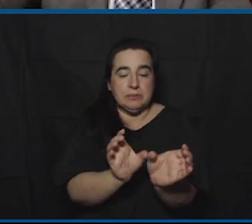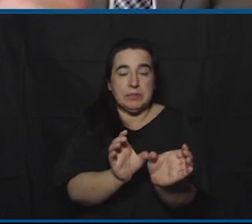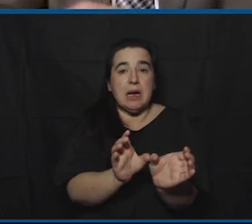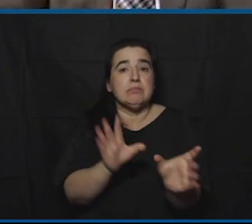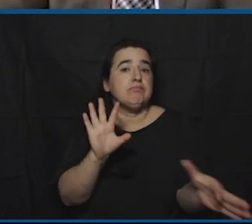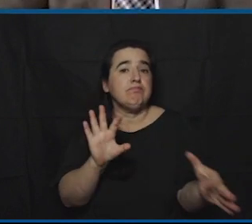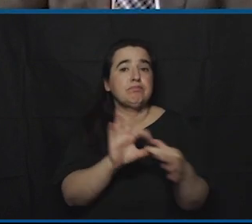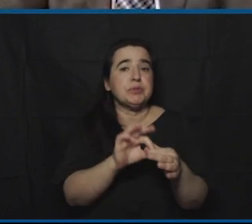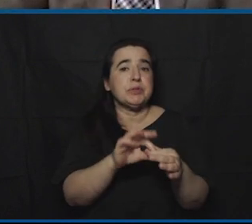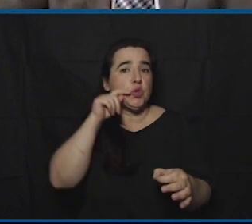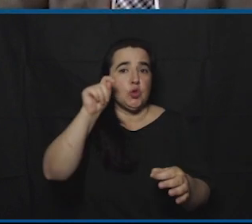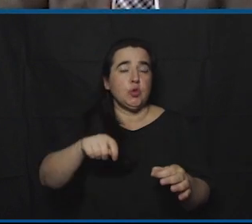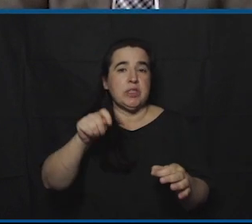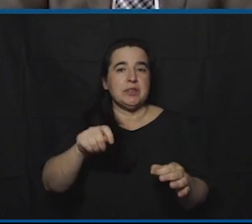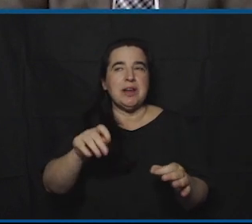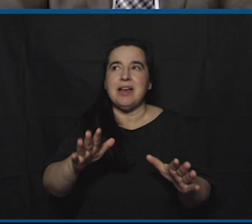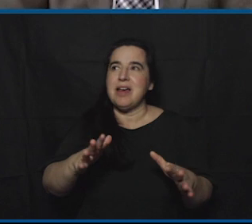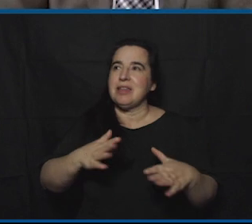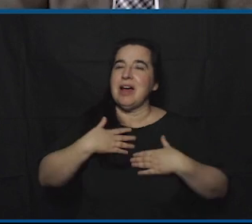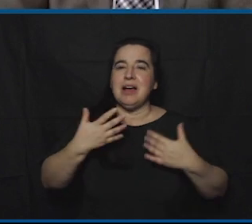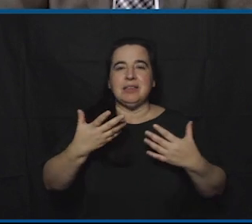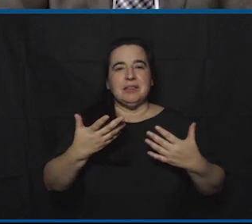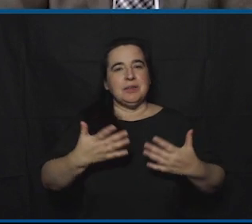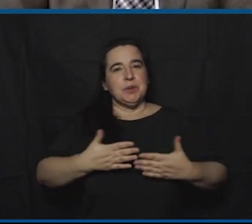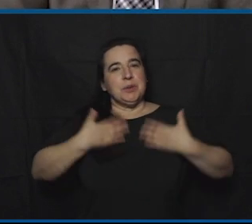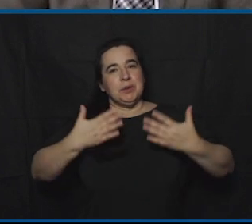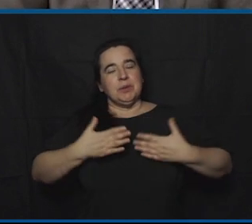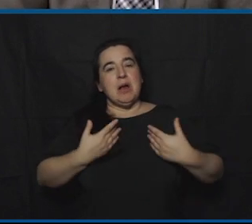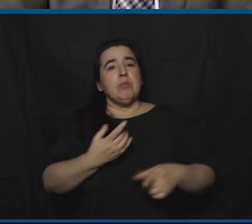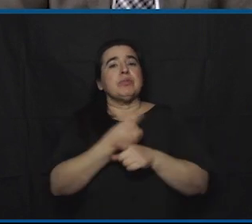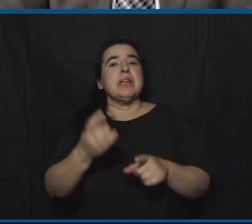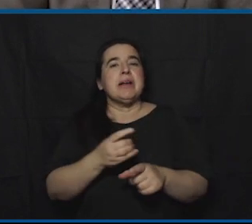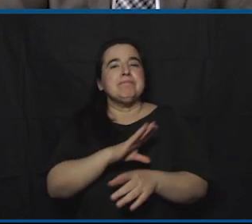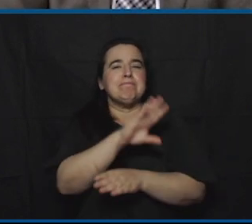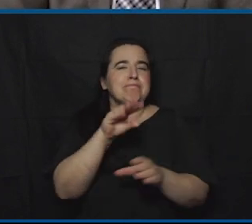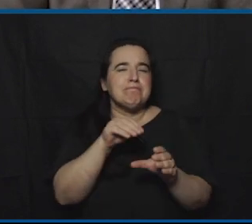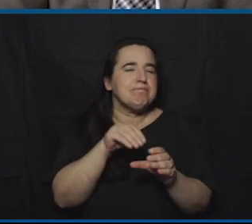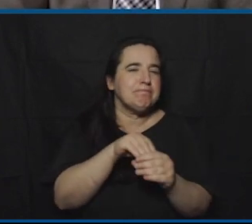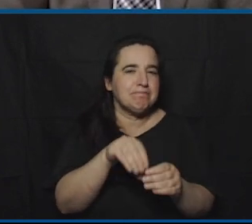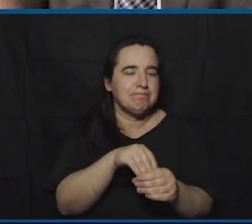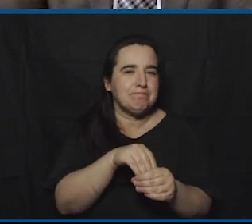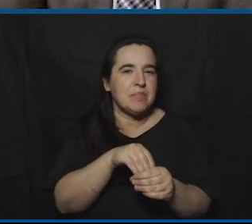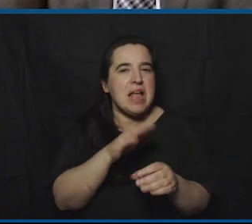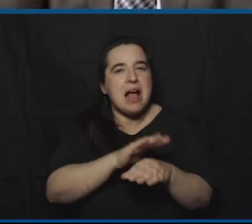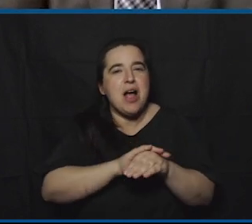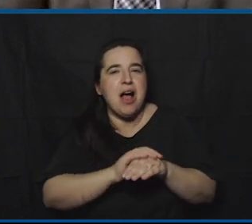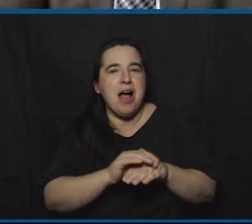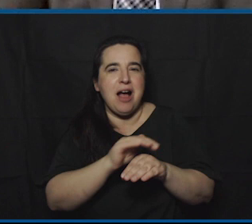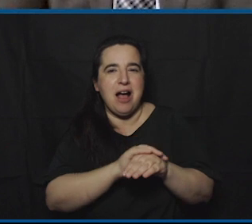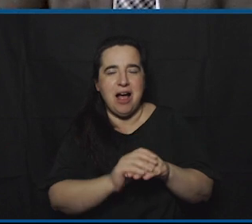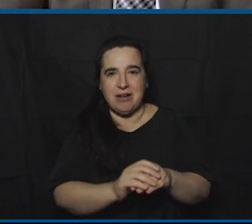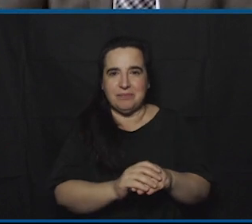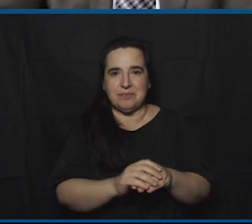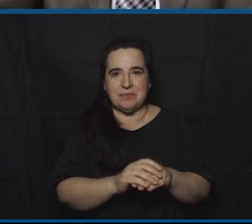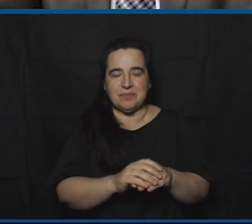juízo, é uma lufada de ar fresco, na verdade, porque contém também uma mensagem de consolação. Portanto, já iniciada até